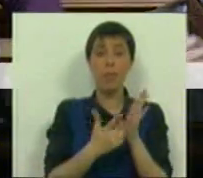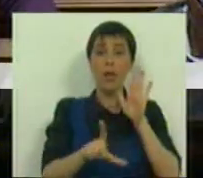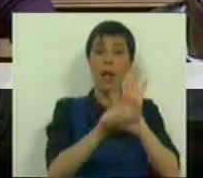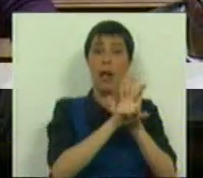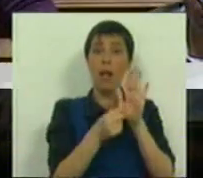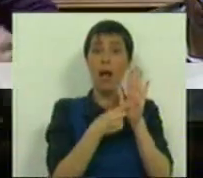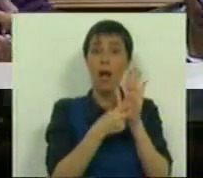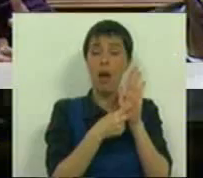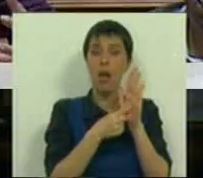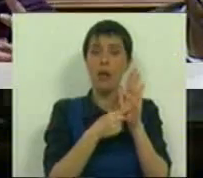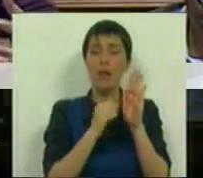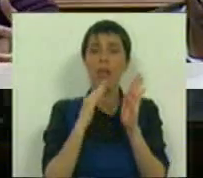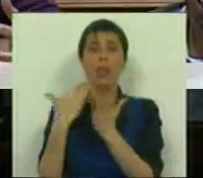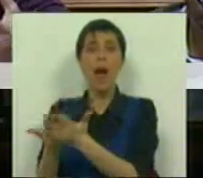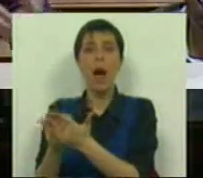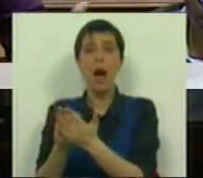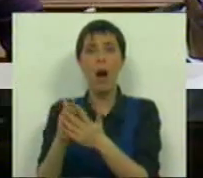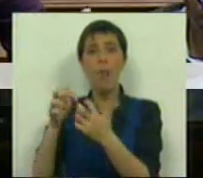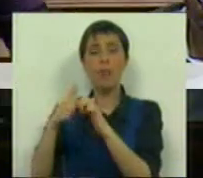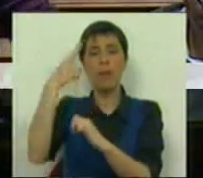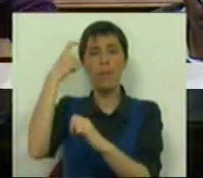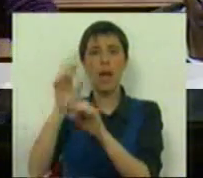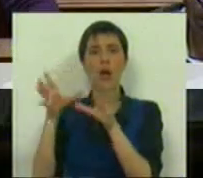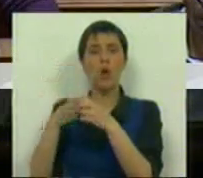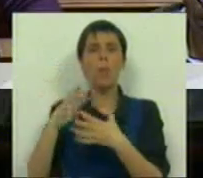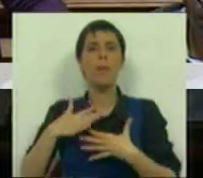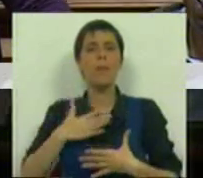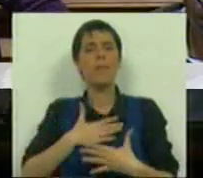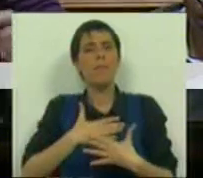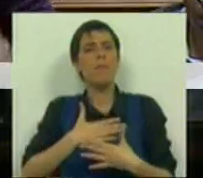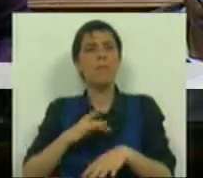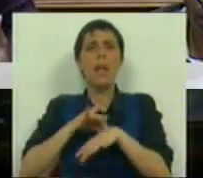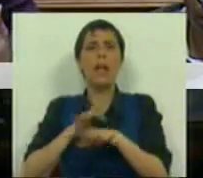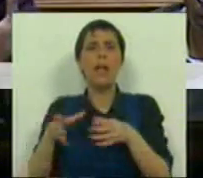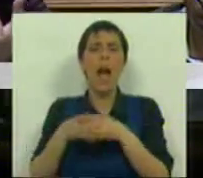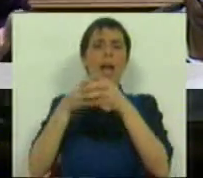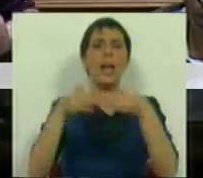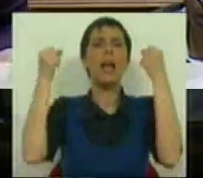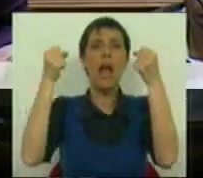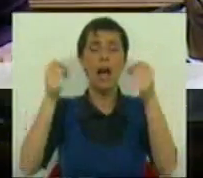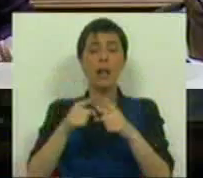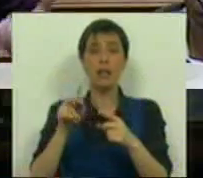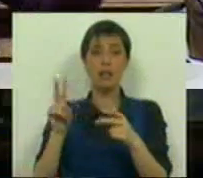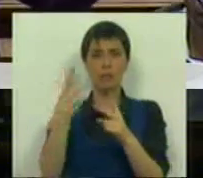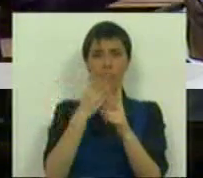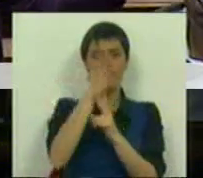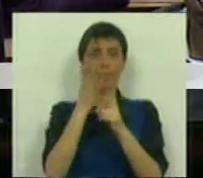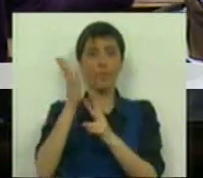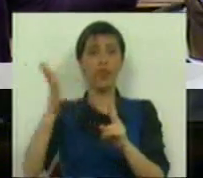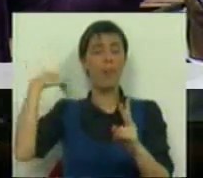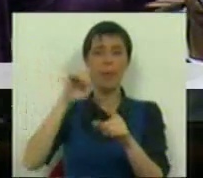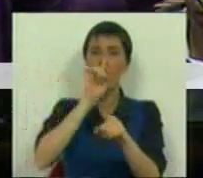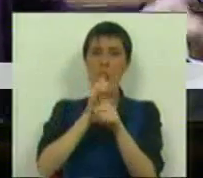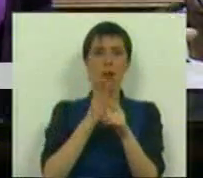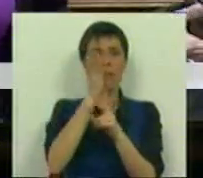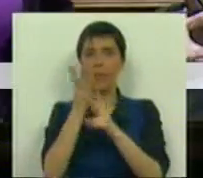lei reage ao problema das claques. E reage mantendo a ambiguidade que já vem do